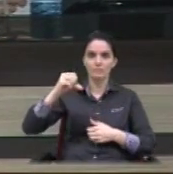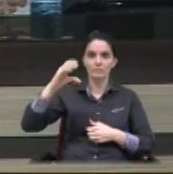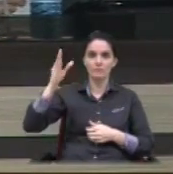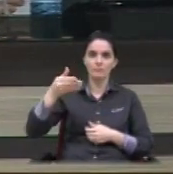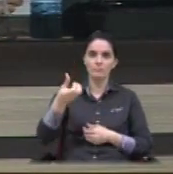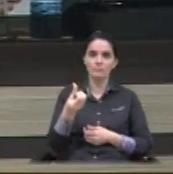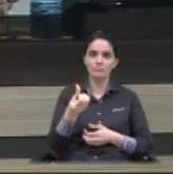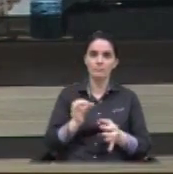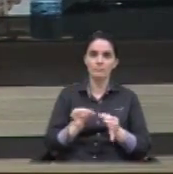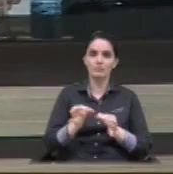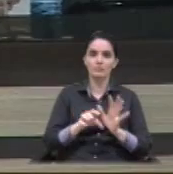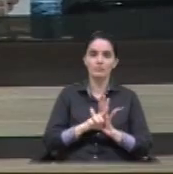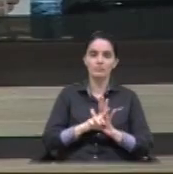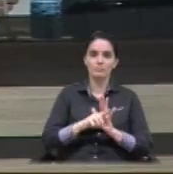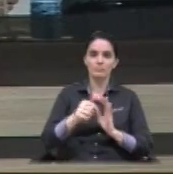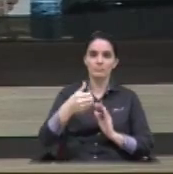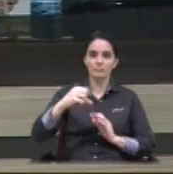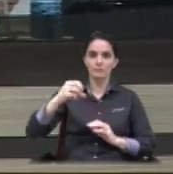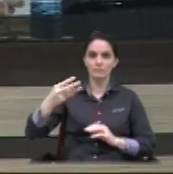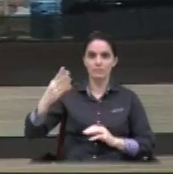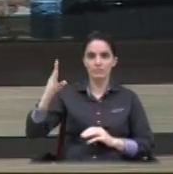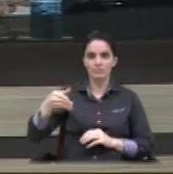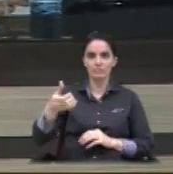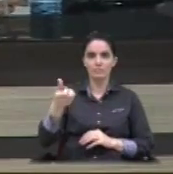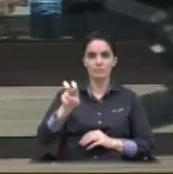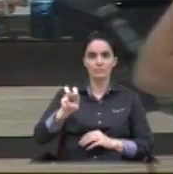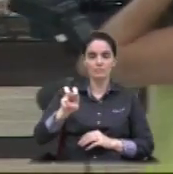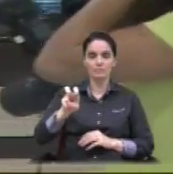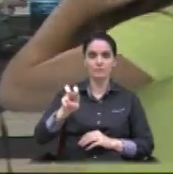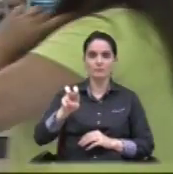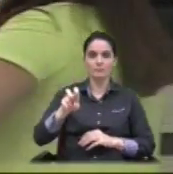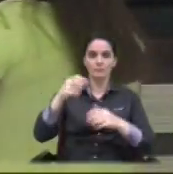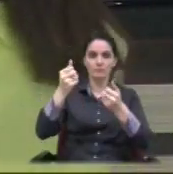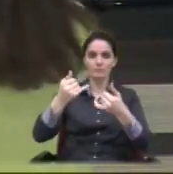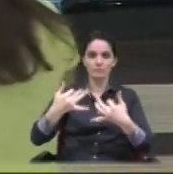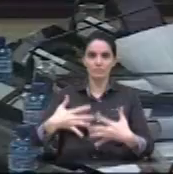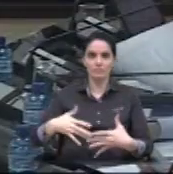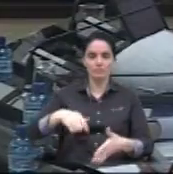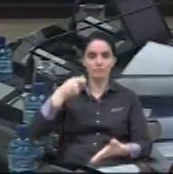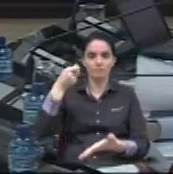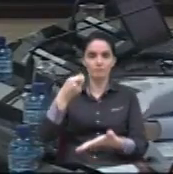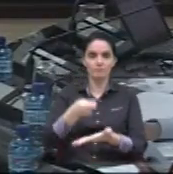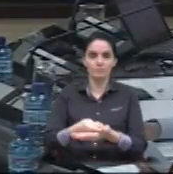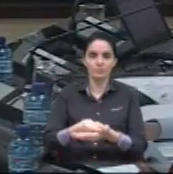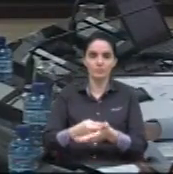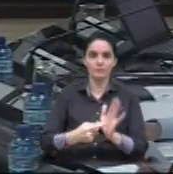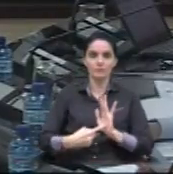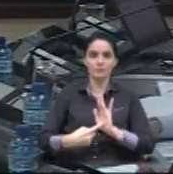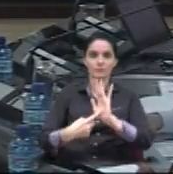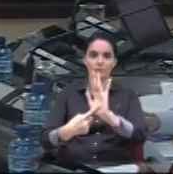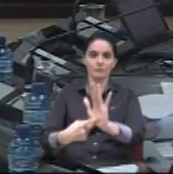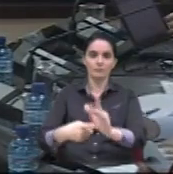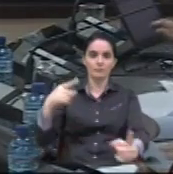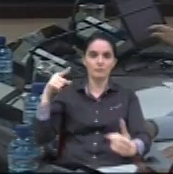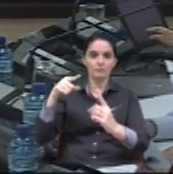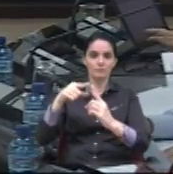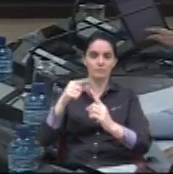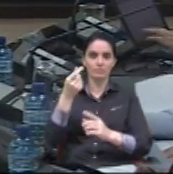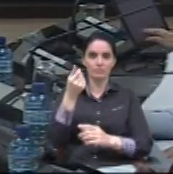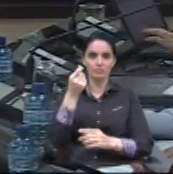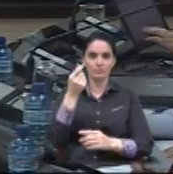39/16 ao projeto de lei 193/2015. Dispõe sobre a obrigatoriedade do Poder Executivo apresentar a relação de